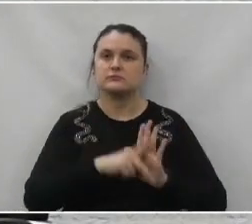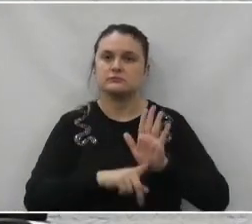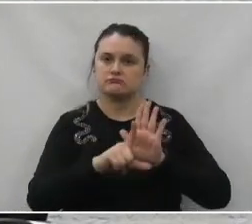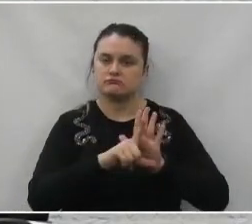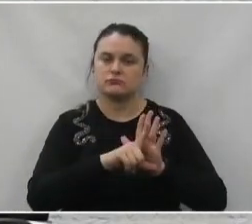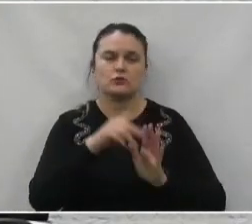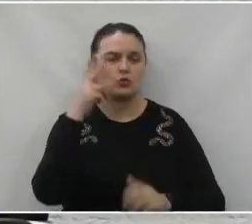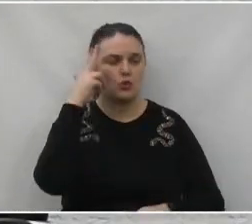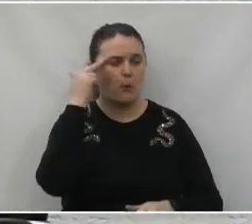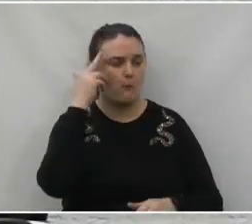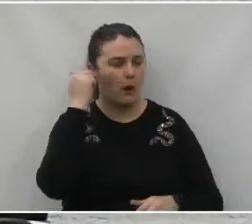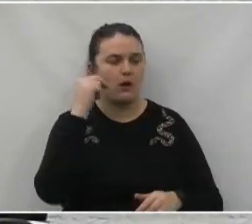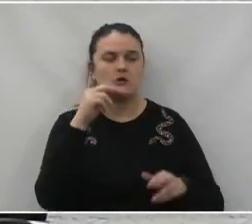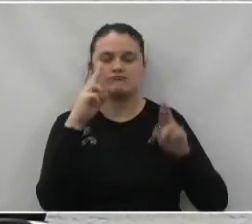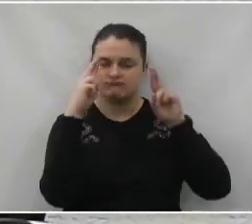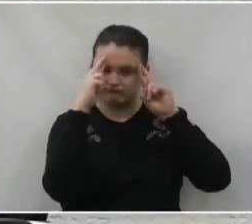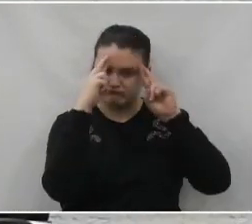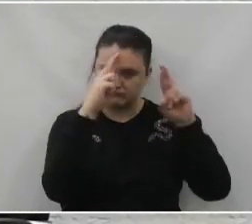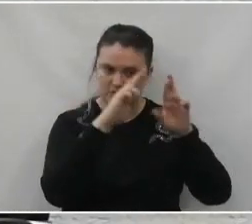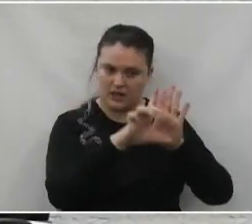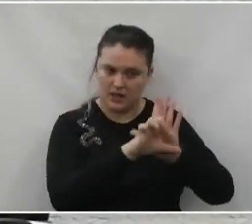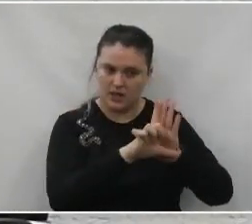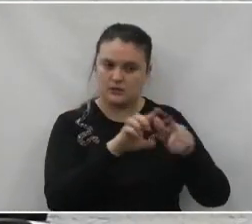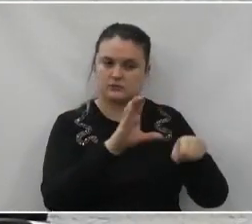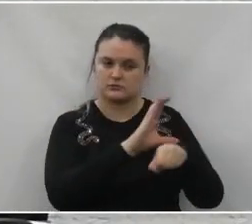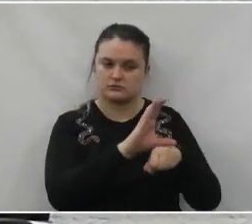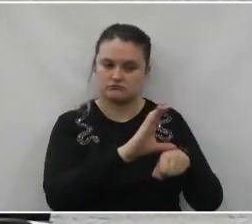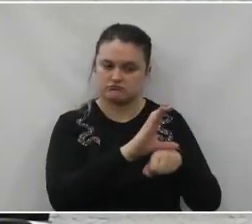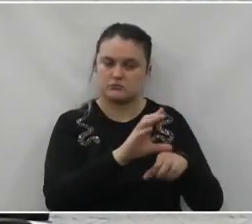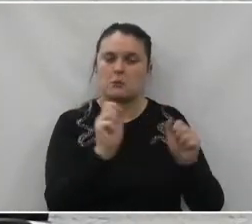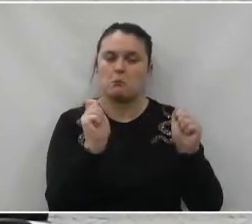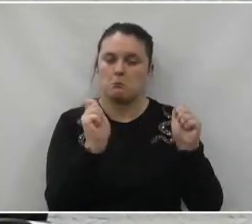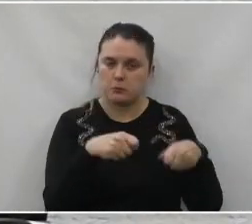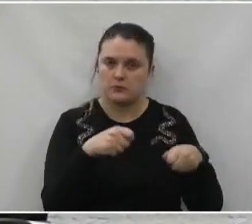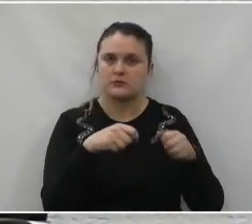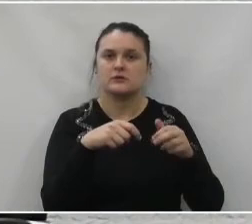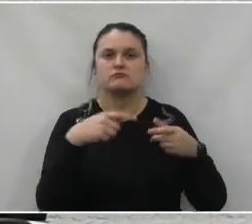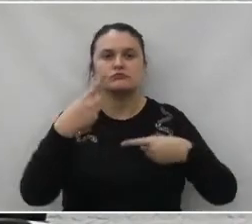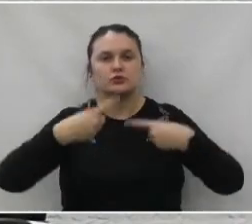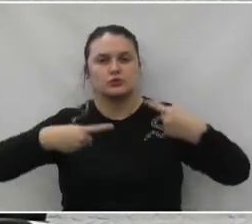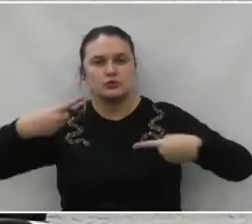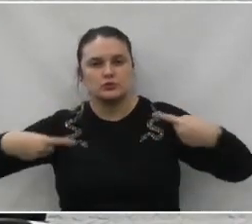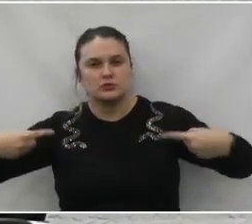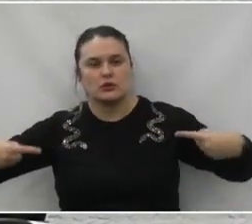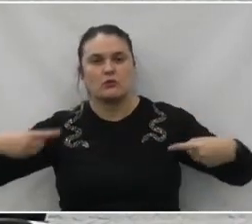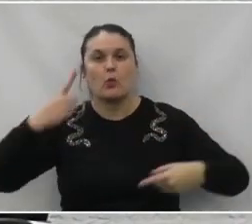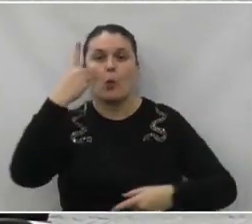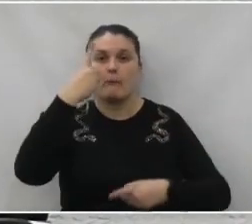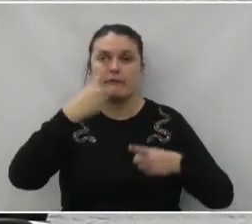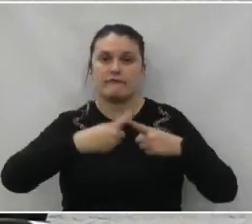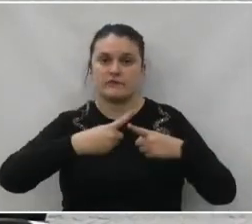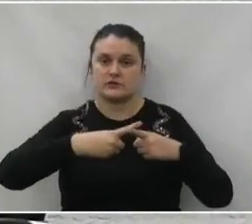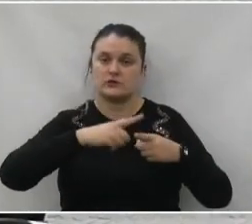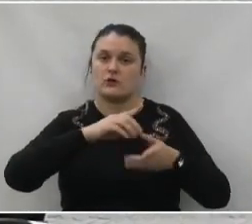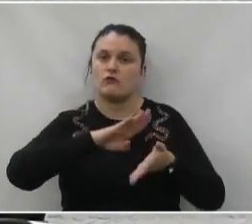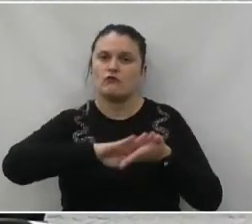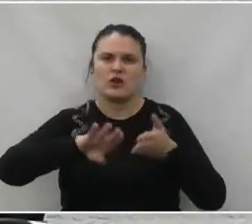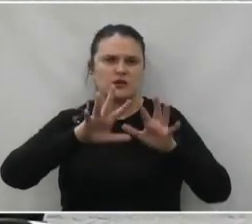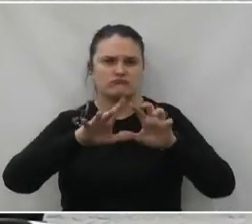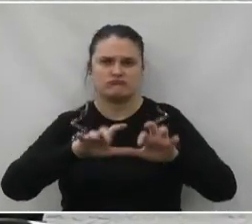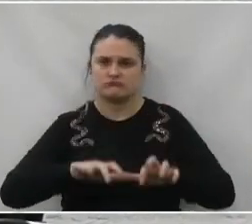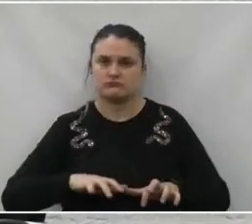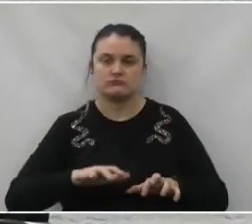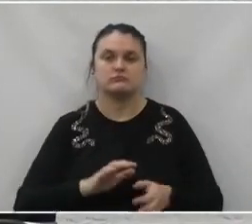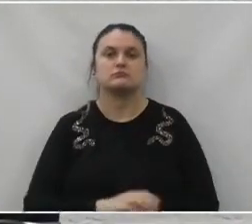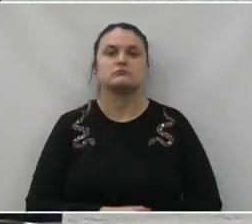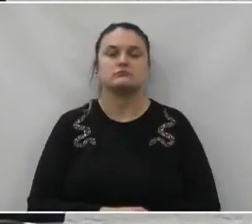lei é legal e constitucional, devendo o mesmo seguir para apreciação do plenário em turno único, com dispensa da redação